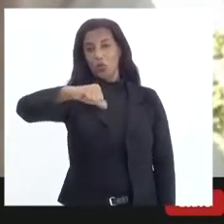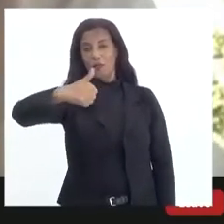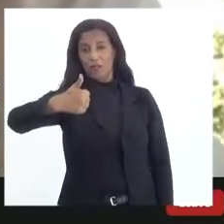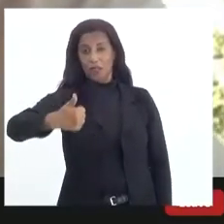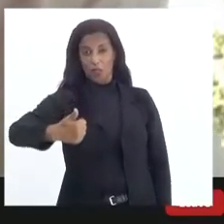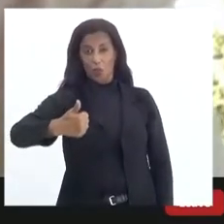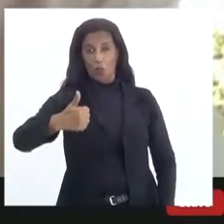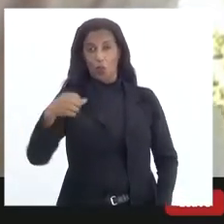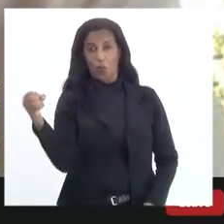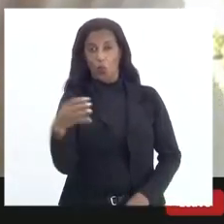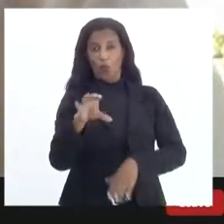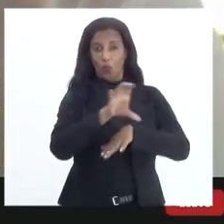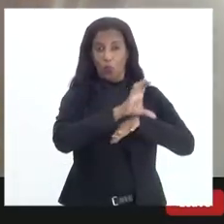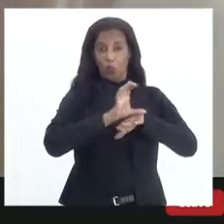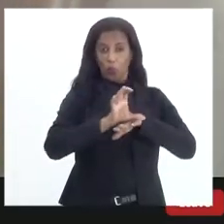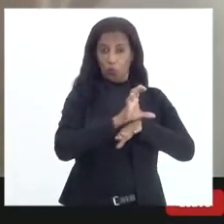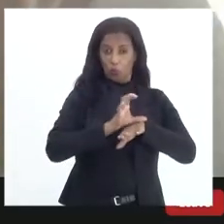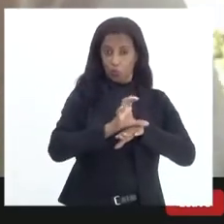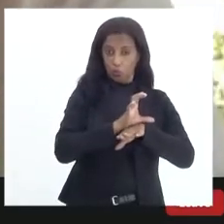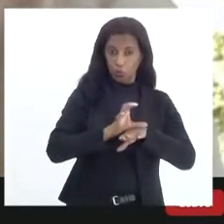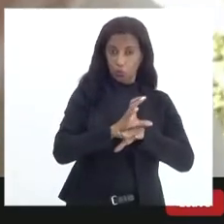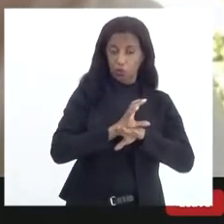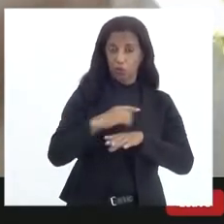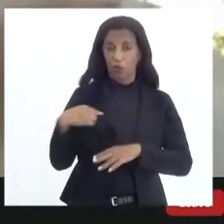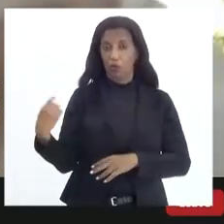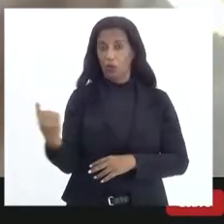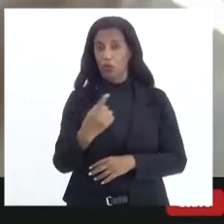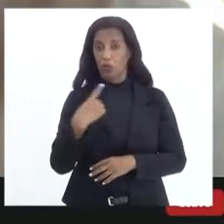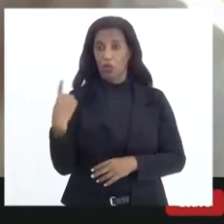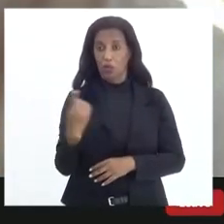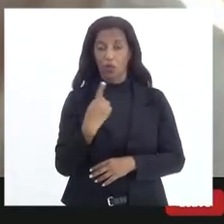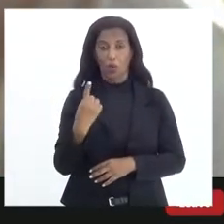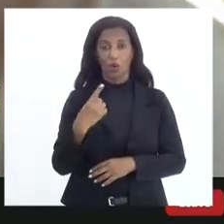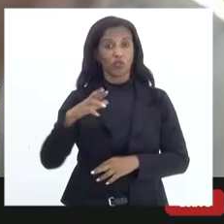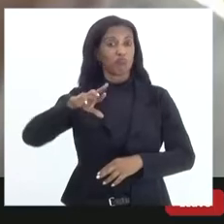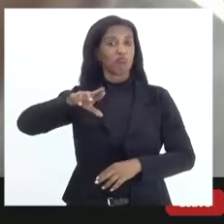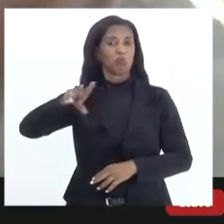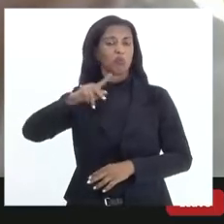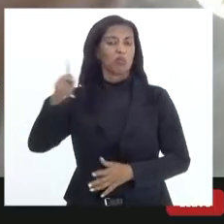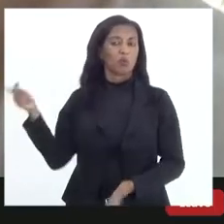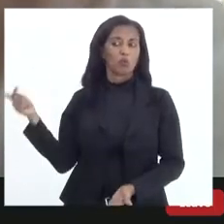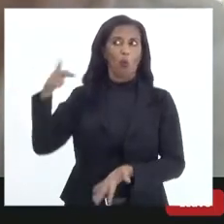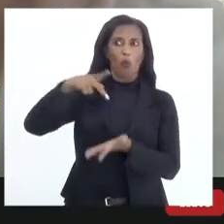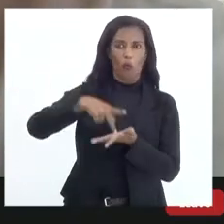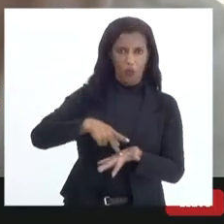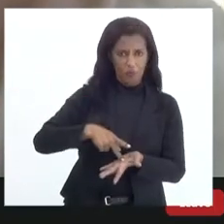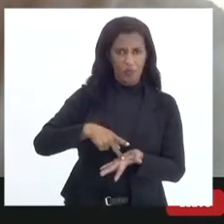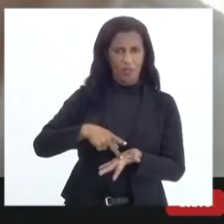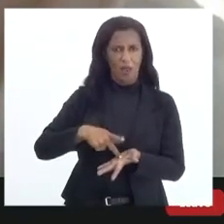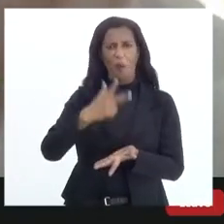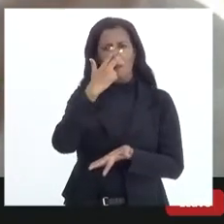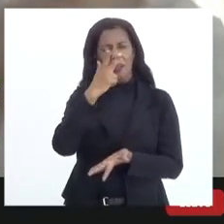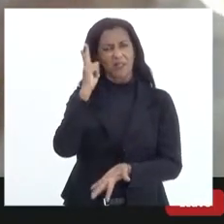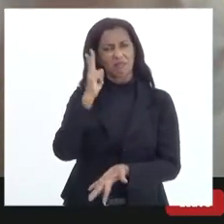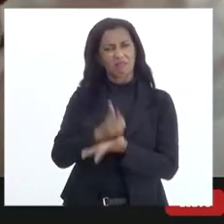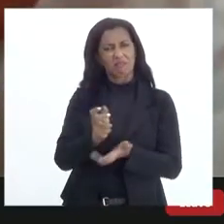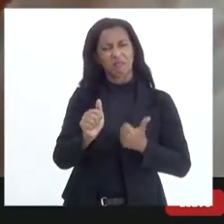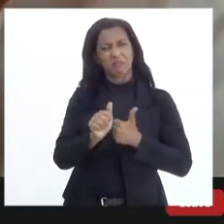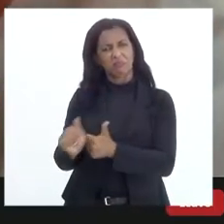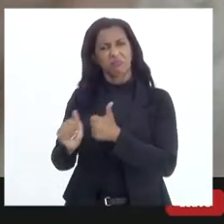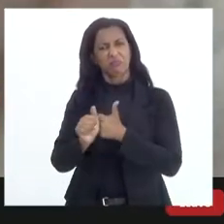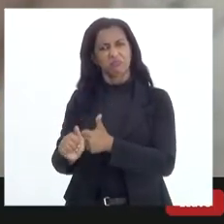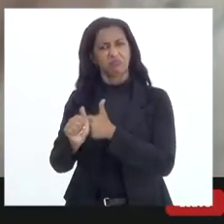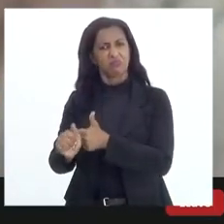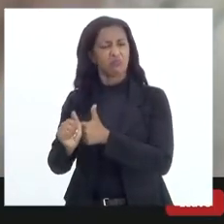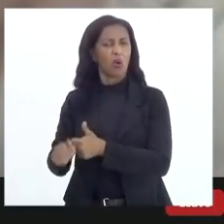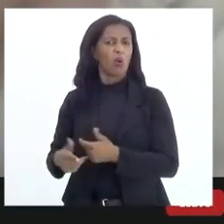Constituição Republicana, em que nós deixamos de ter uma religião oficial, se continuou as perseguições. Hoje as perseguições